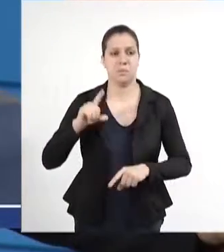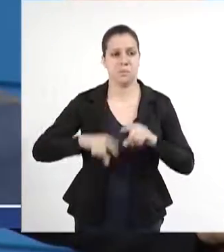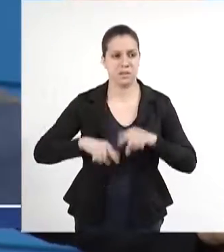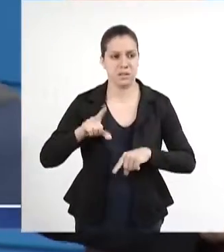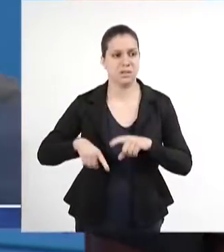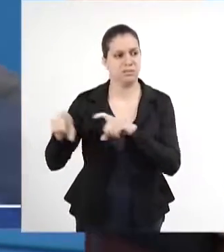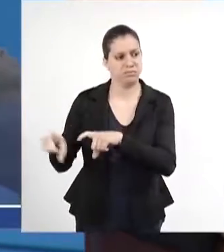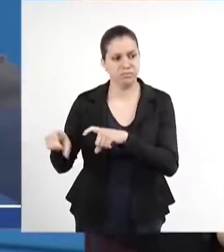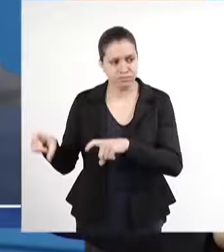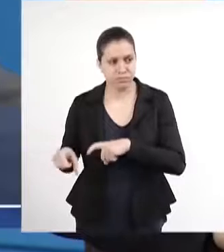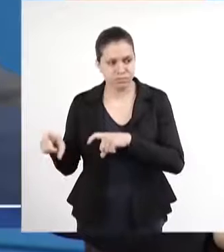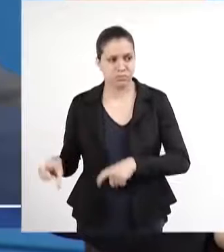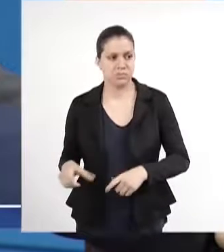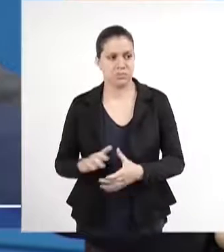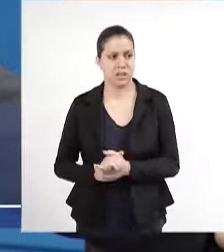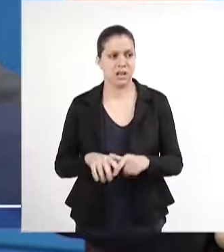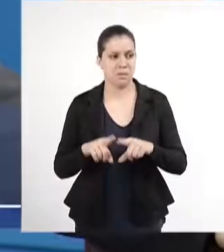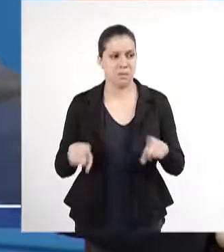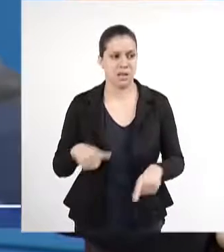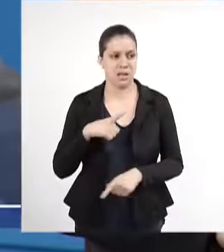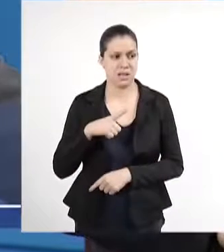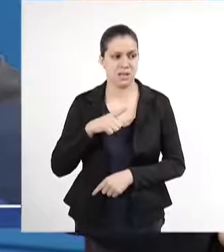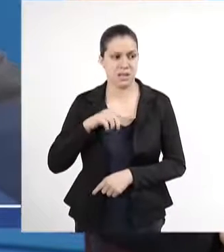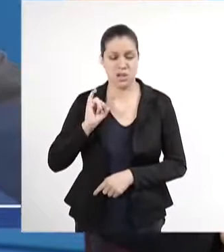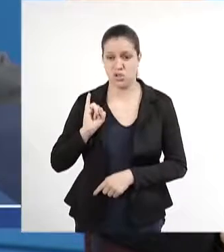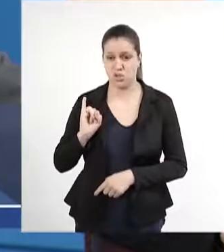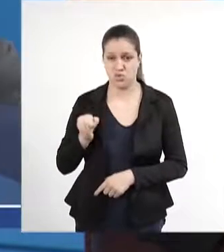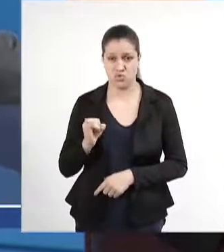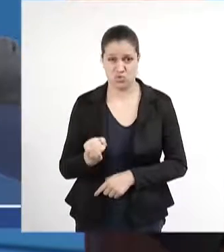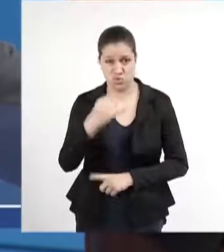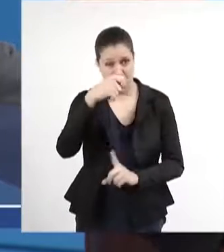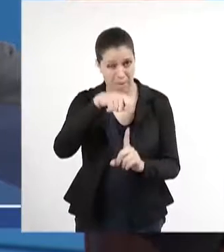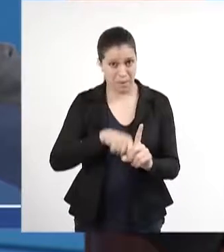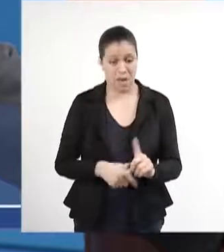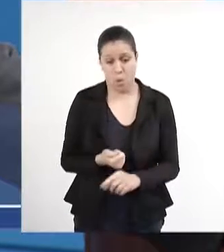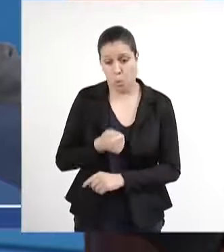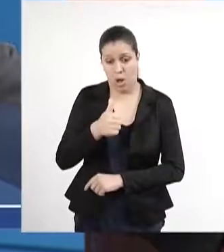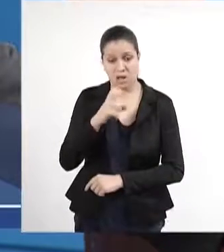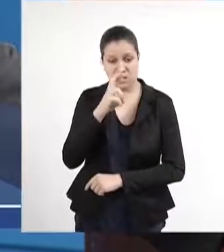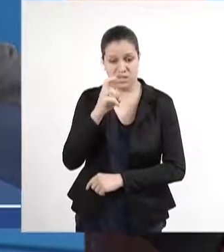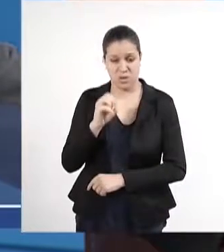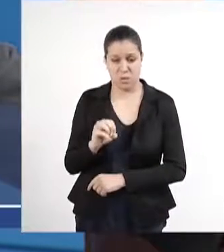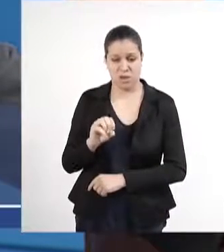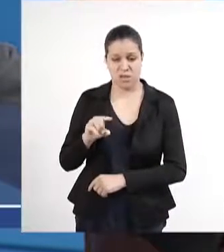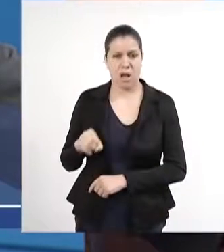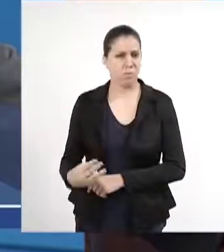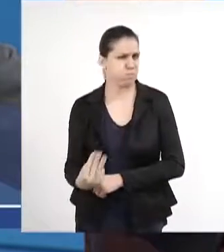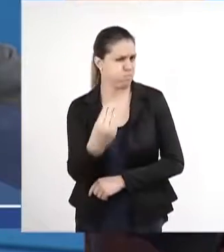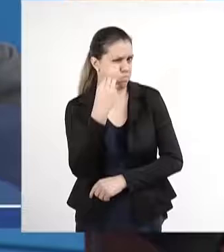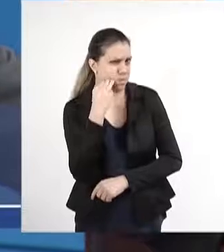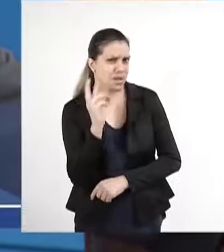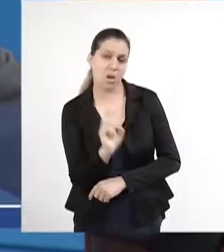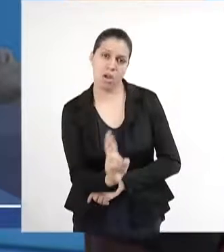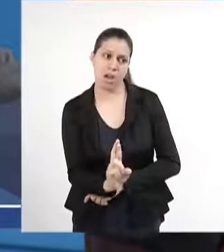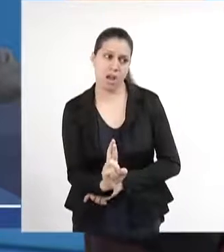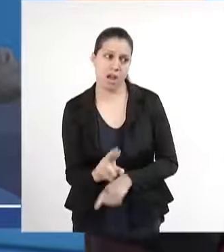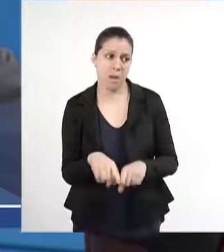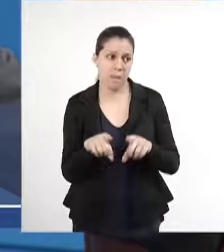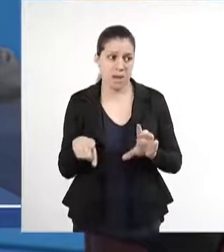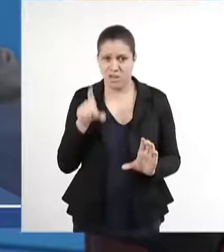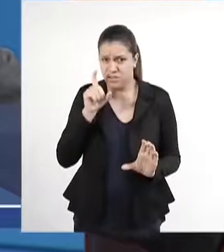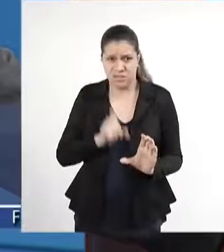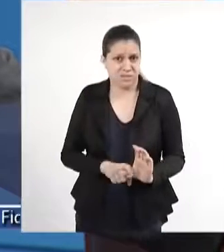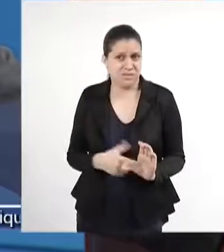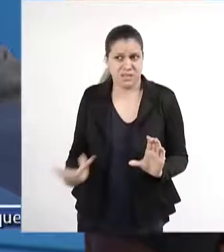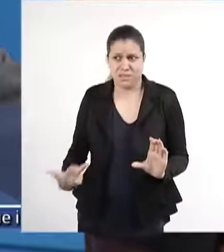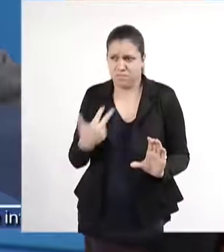e pagando juro mensal de quase 50 milhões de reais de uma dívida que efetivamente não deveria